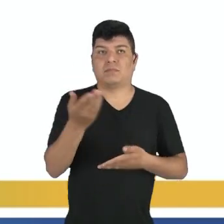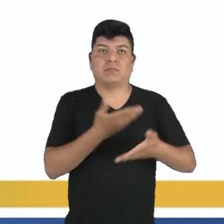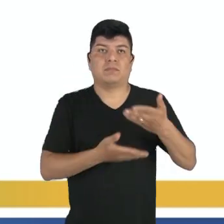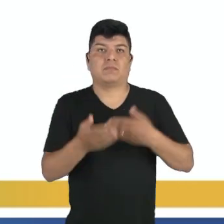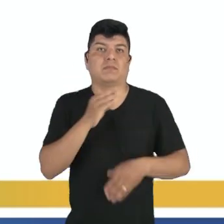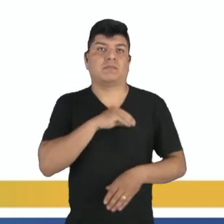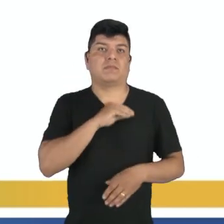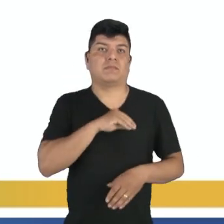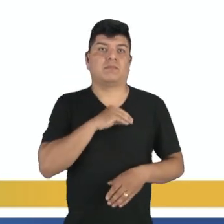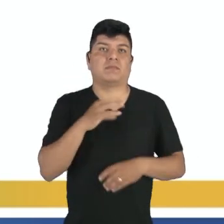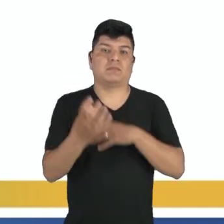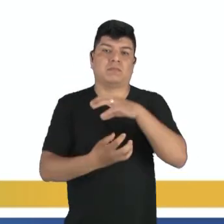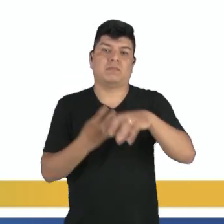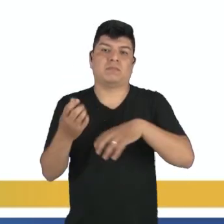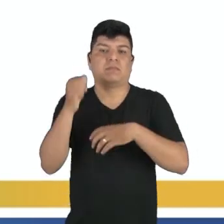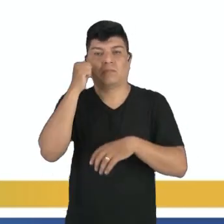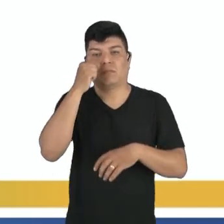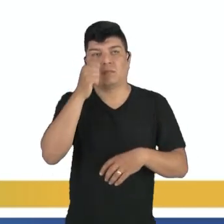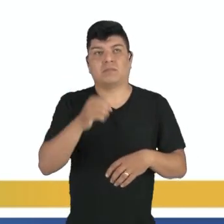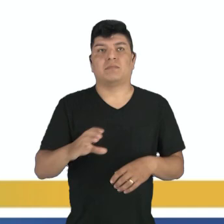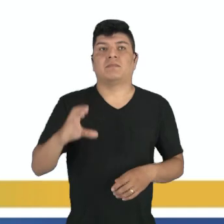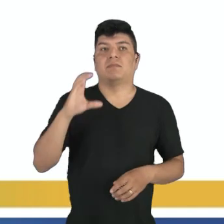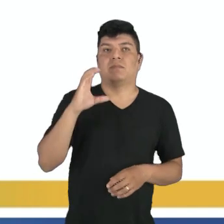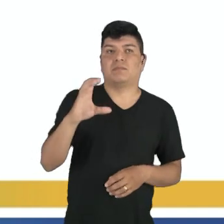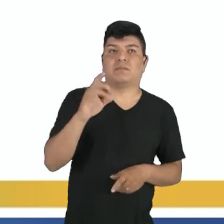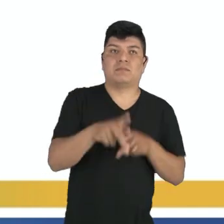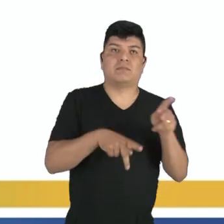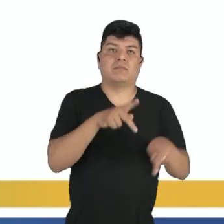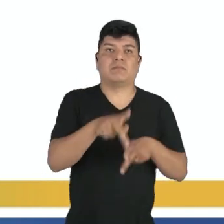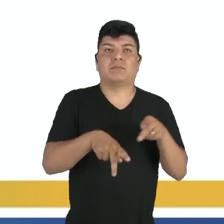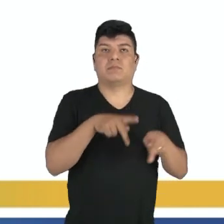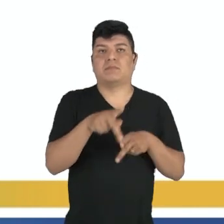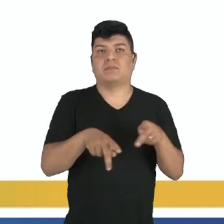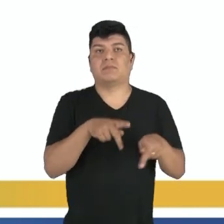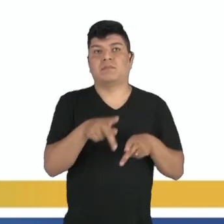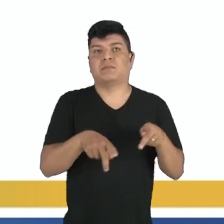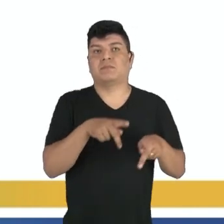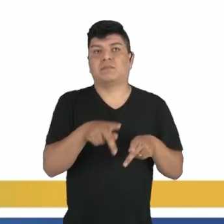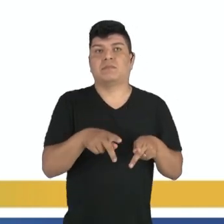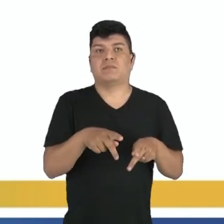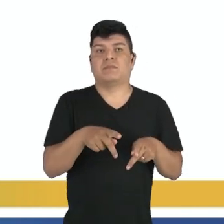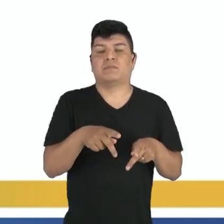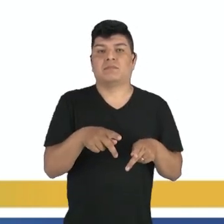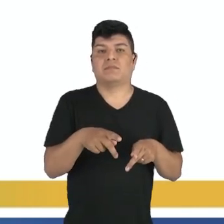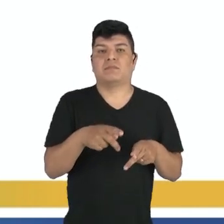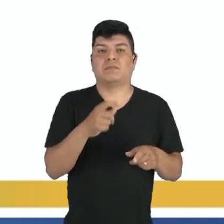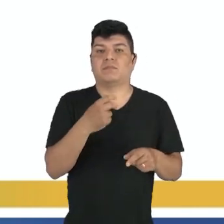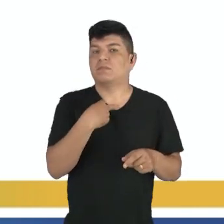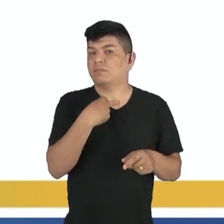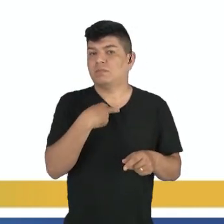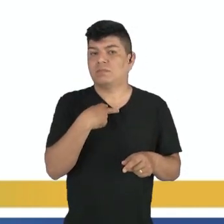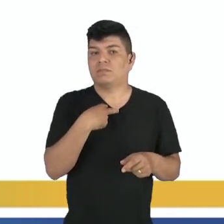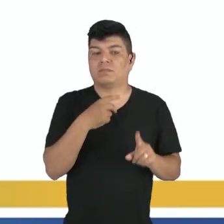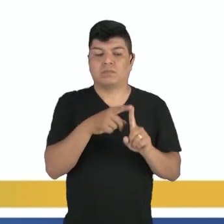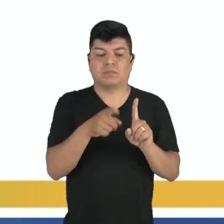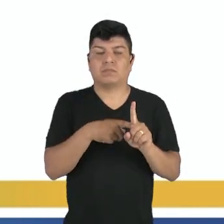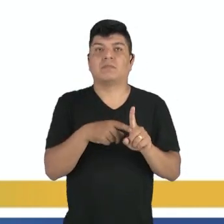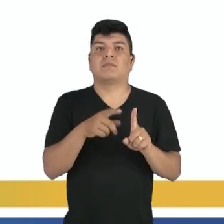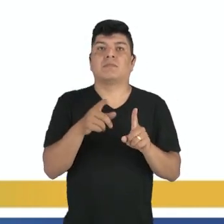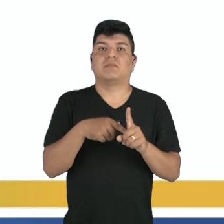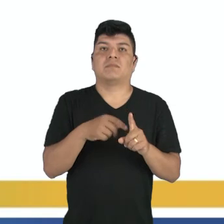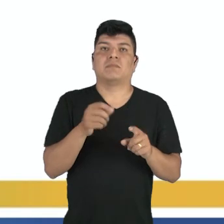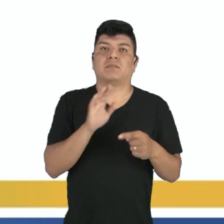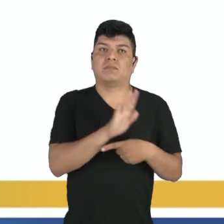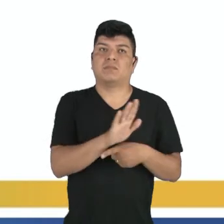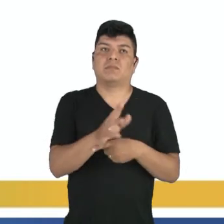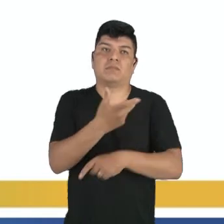distribuição de renda EA revolução feminista letras e pela popularização da pílula anticoncepcional yaz campanha de